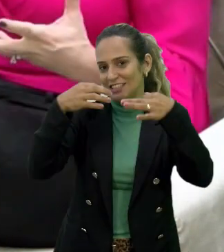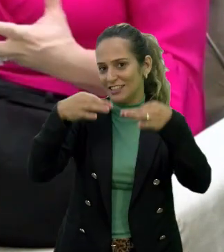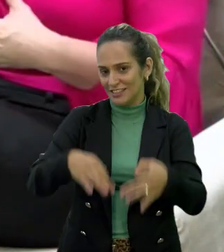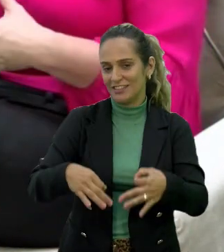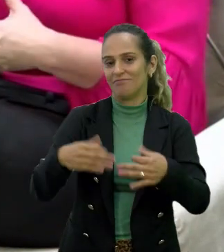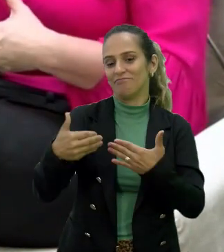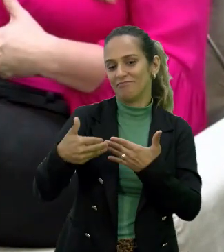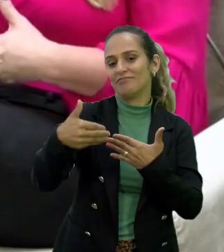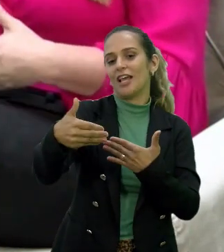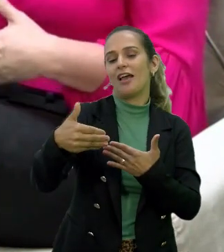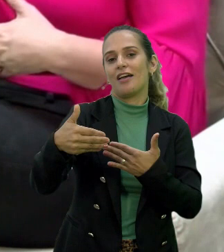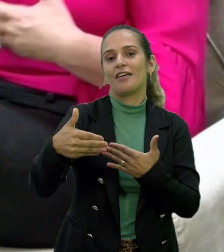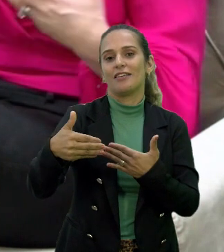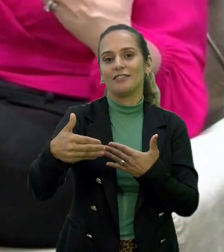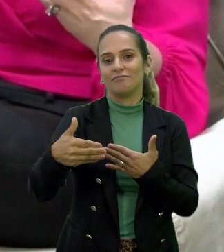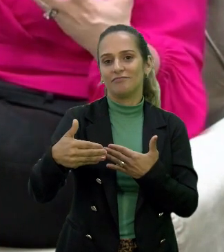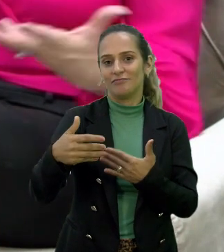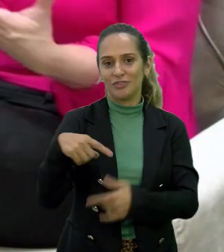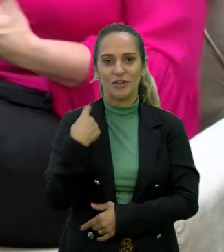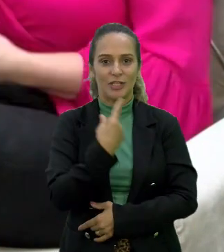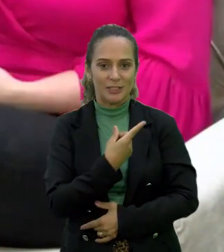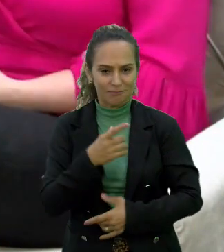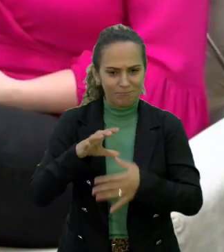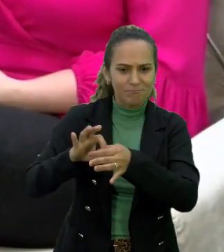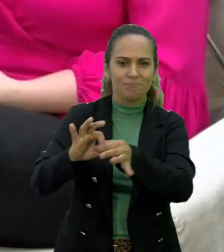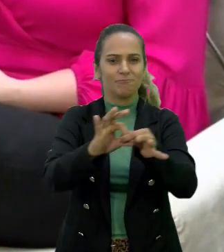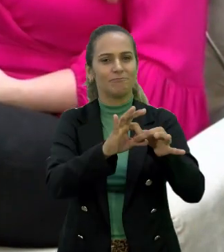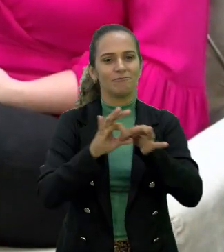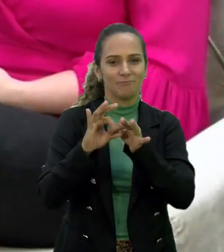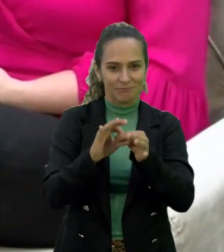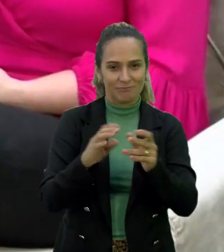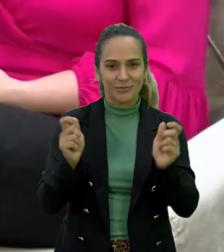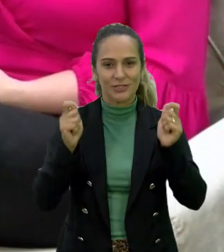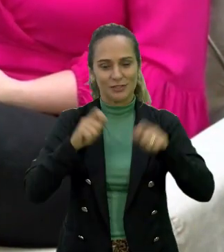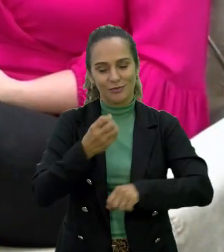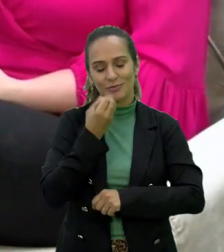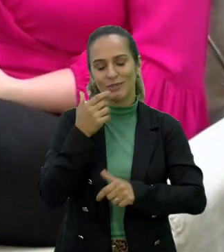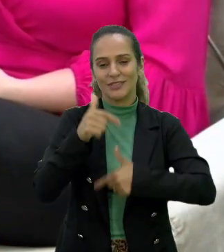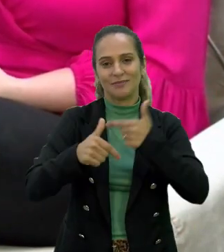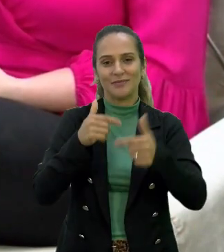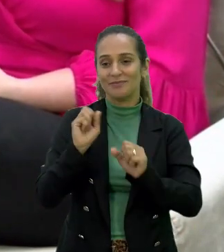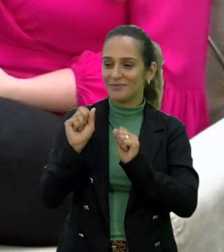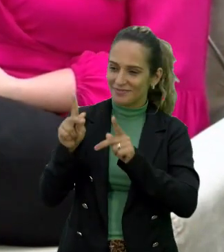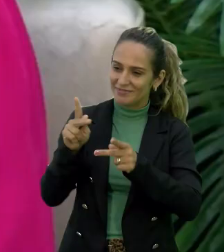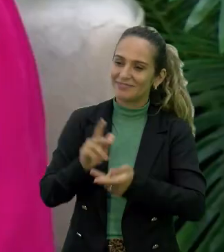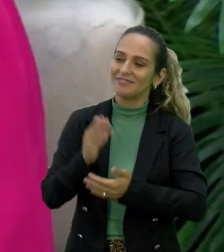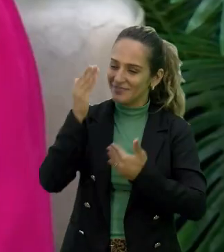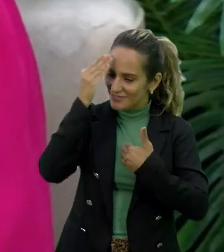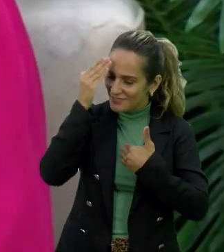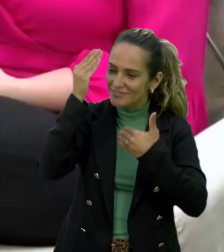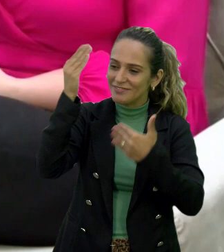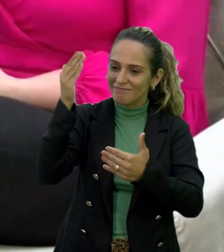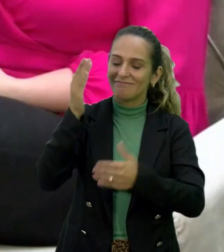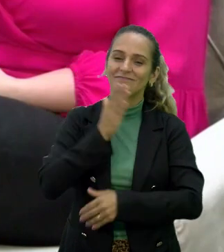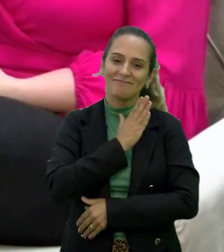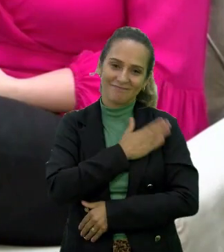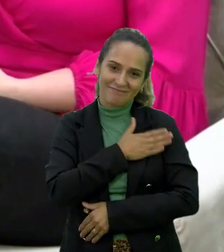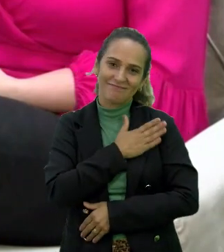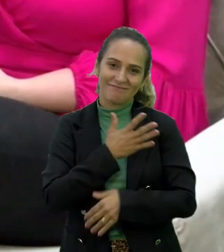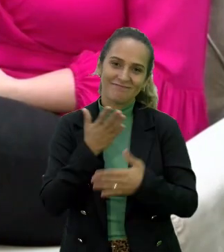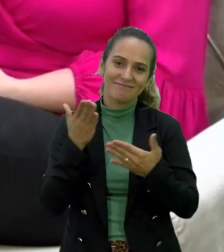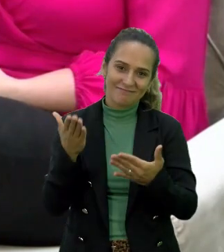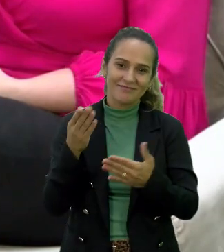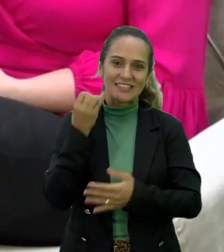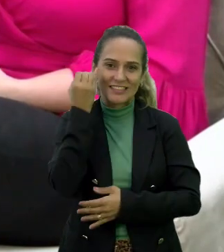que em breve a gente vai estar aqui muito integrada com todos e a gente vai conseguir fazer um bom trabalho ok agradeço de coração